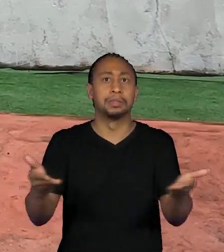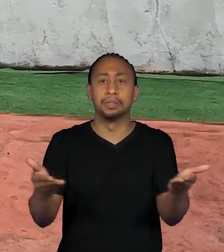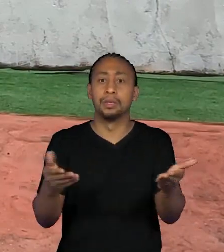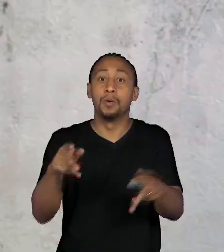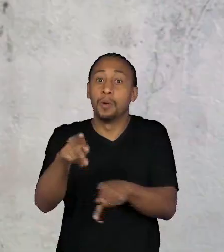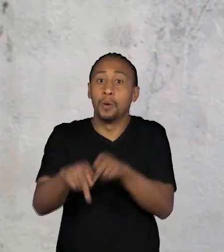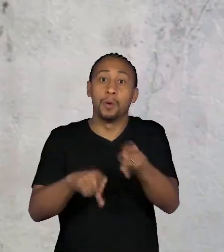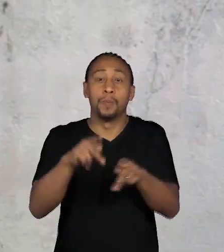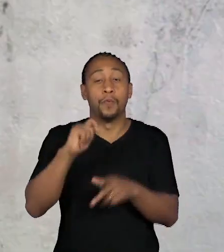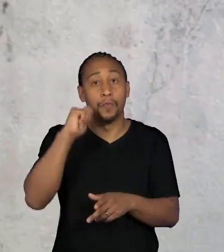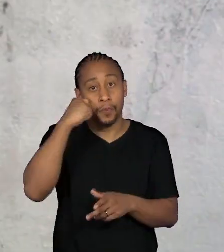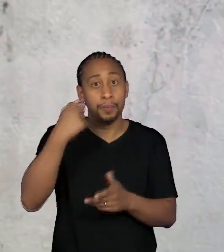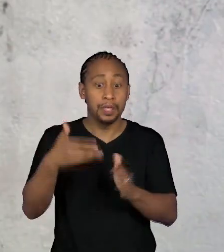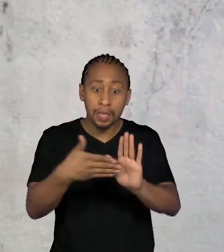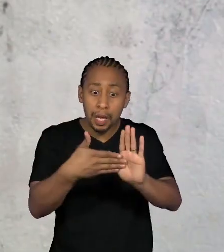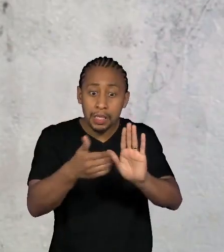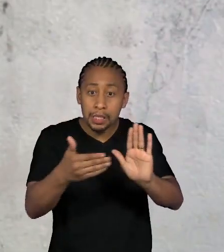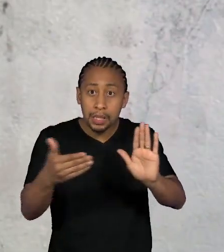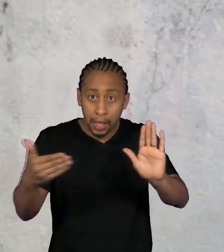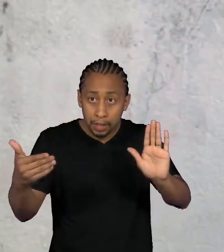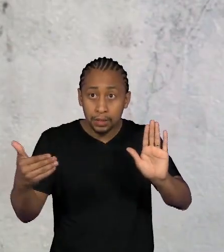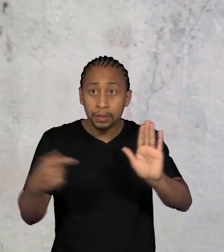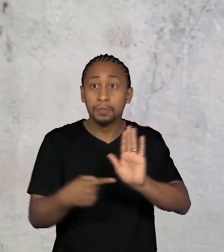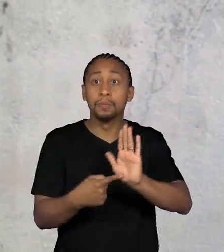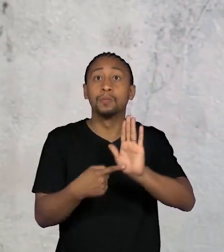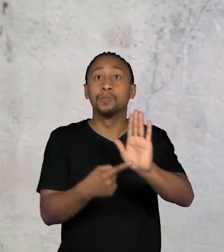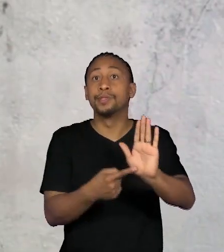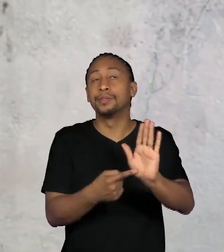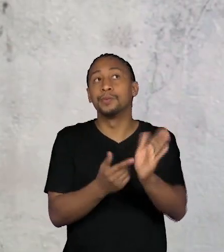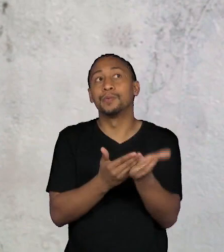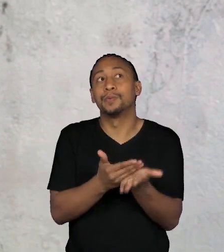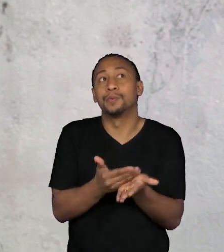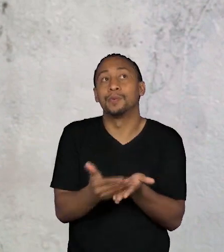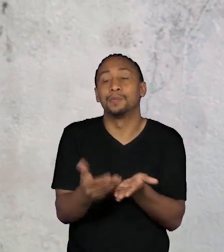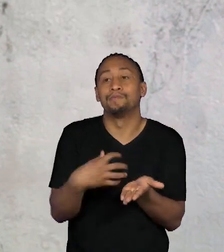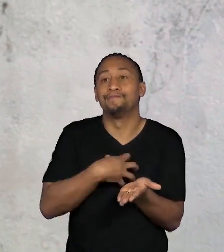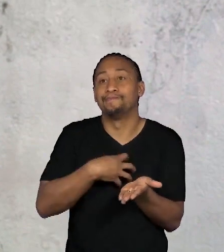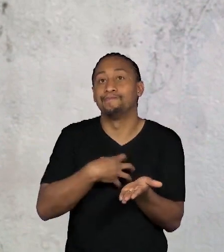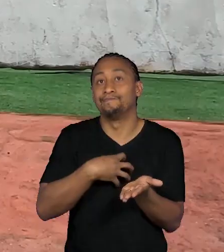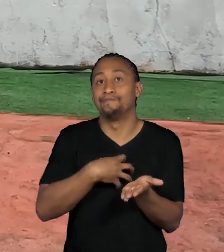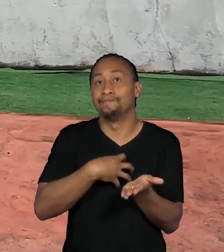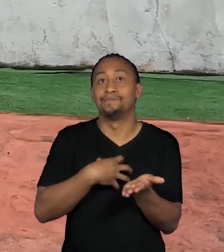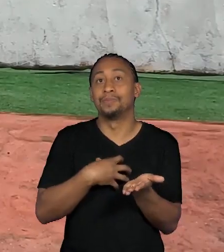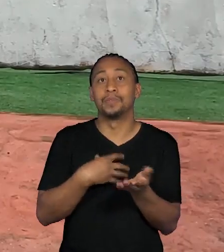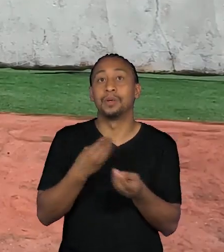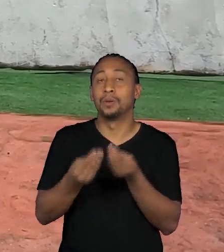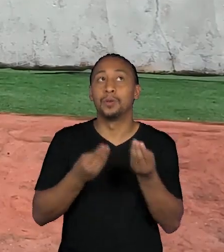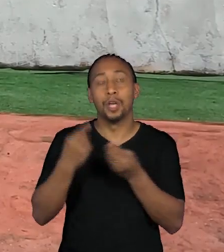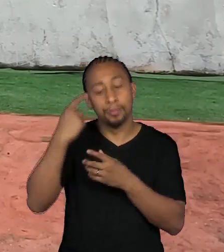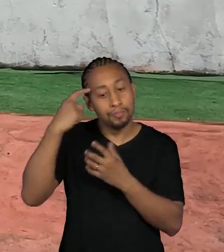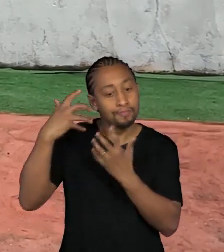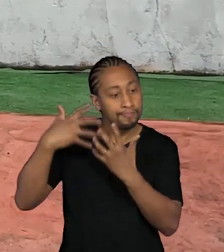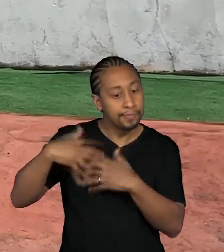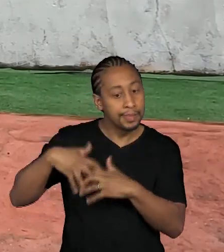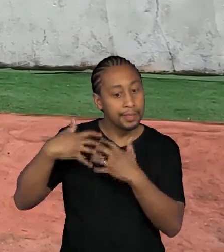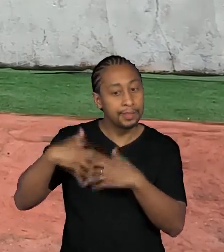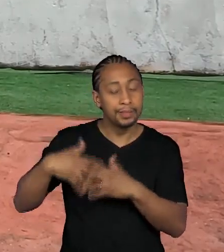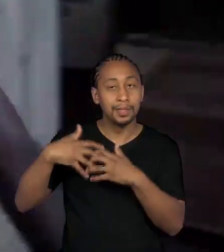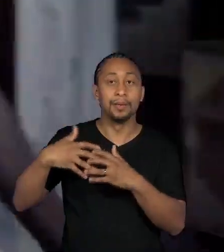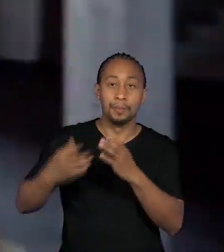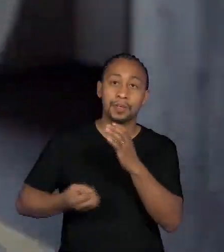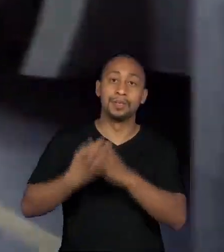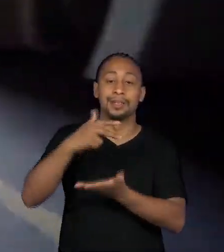povo preto. A estética negra ela é inicialmente a base do pensar artístico para a dança